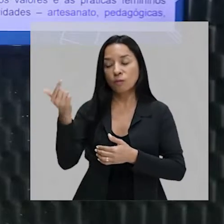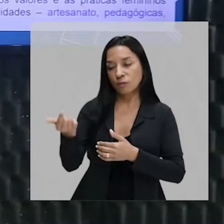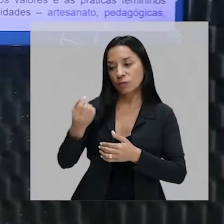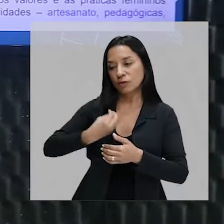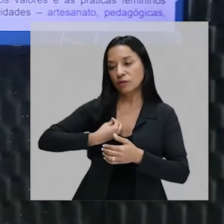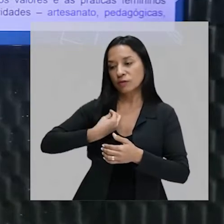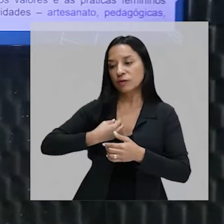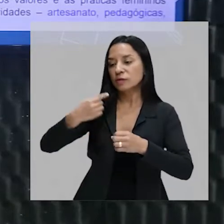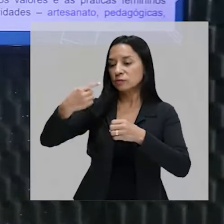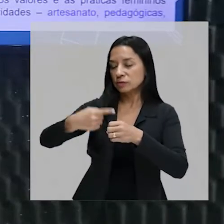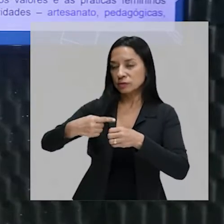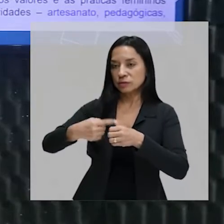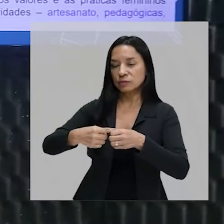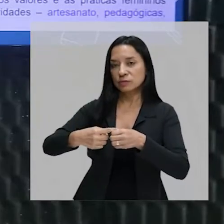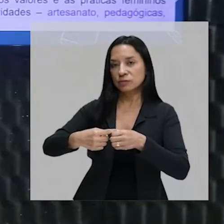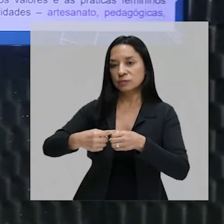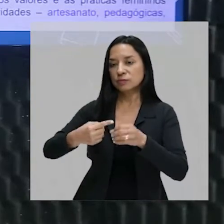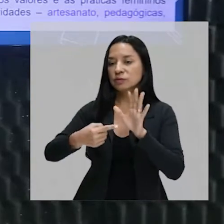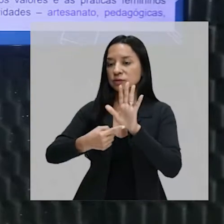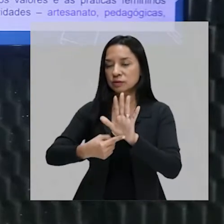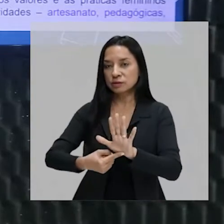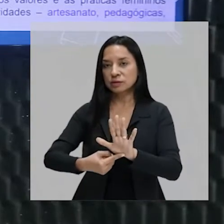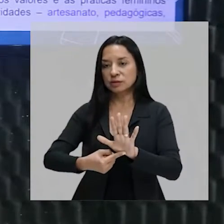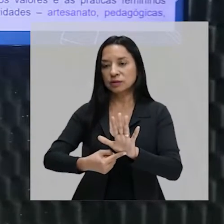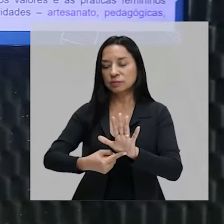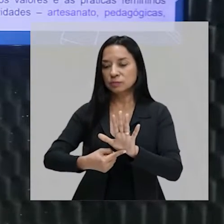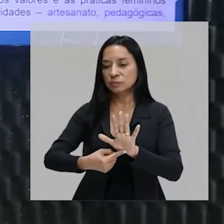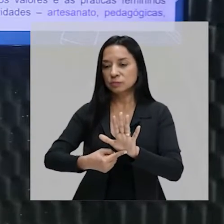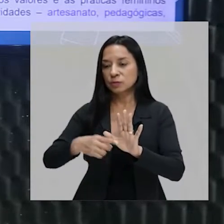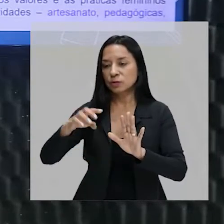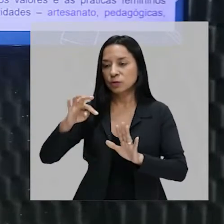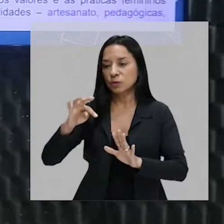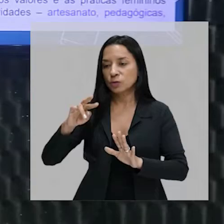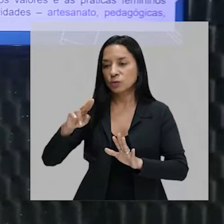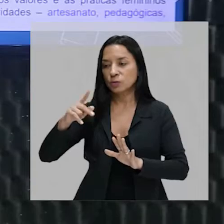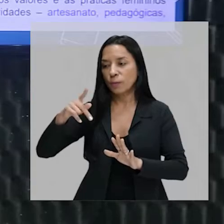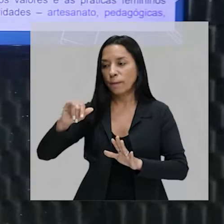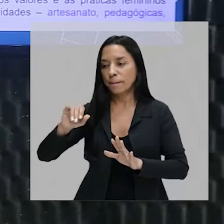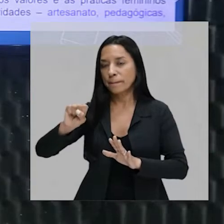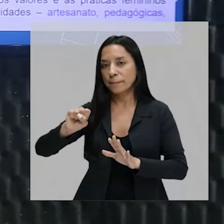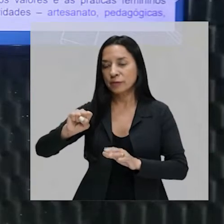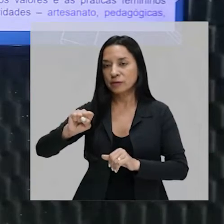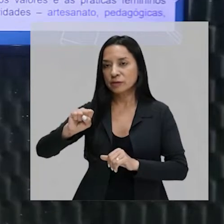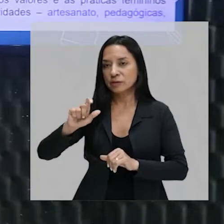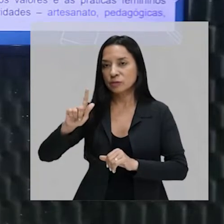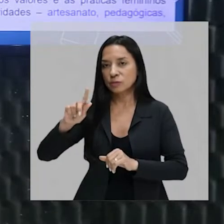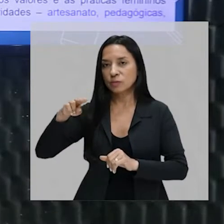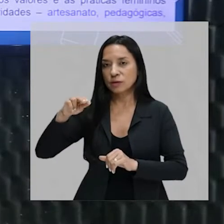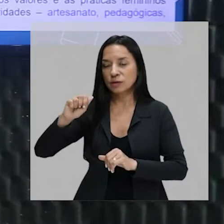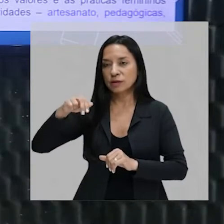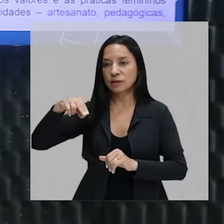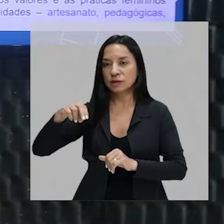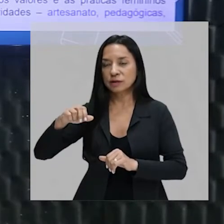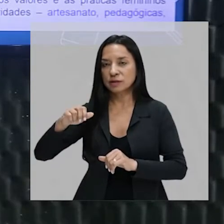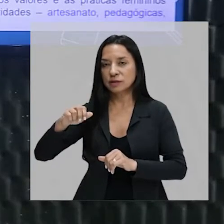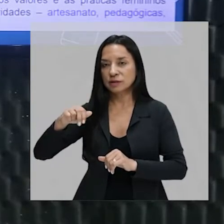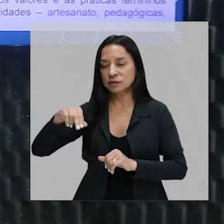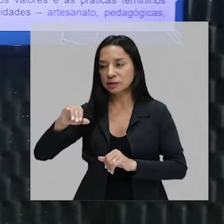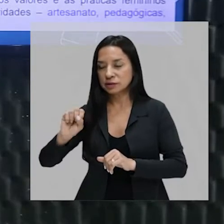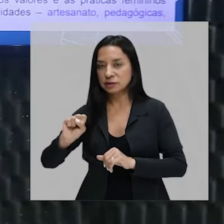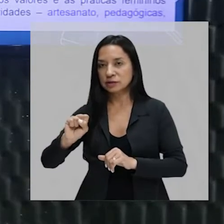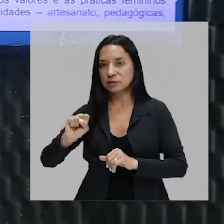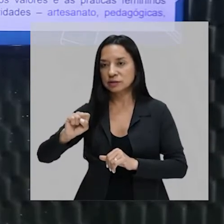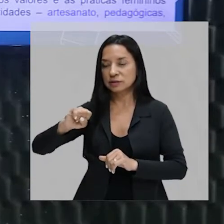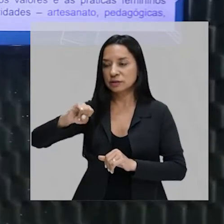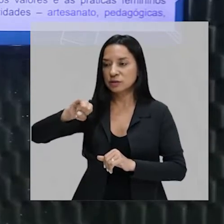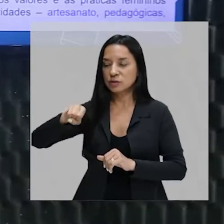entre elas vão se destacar o estopins os Guaranis o jazz